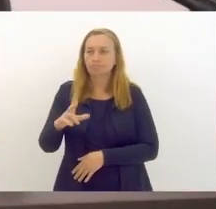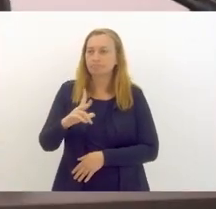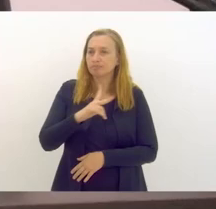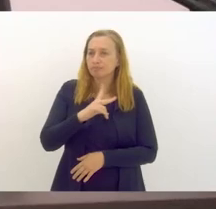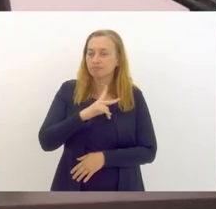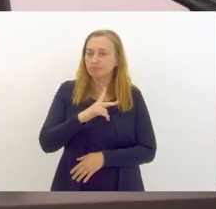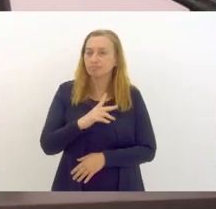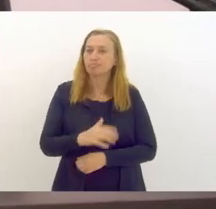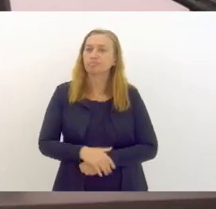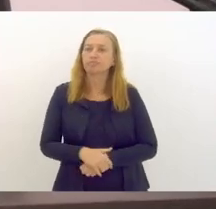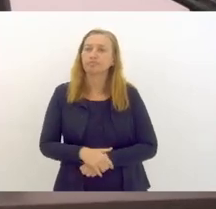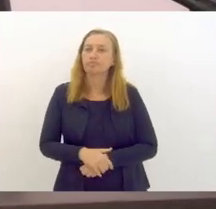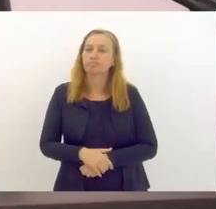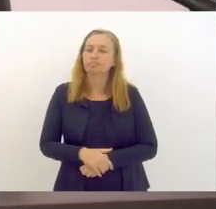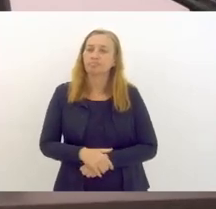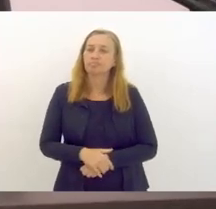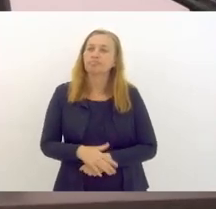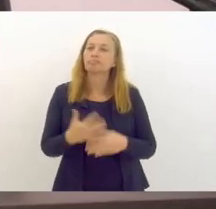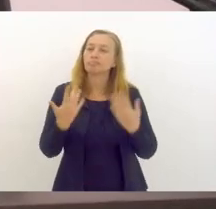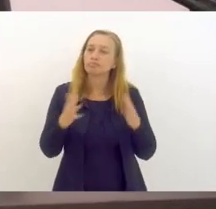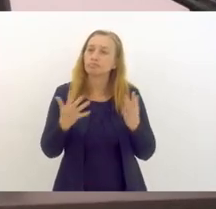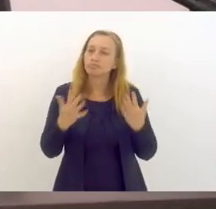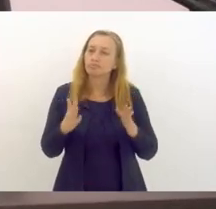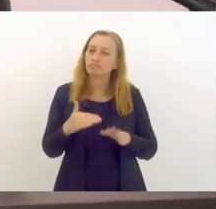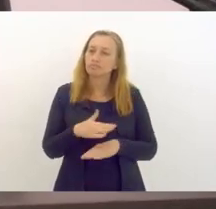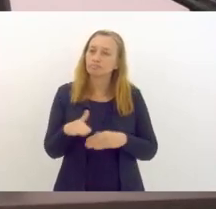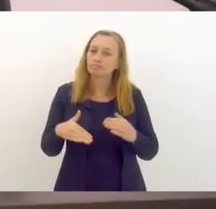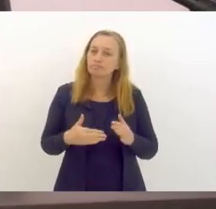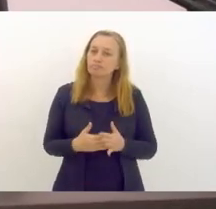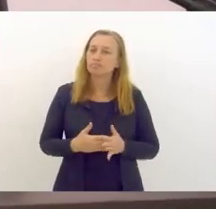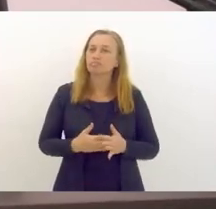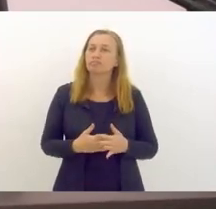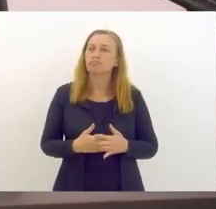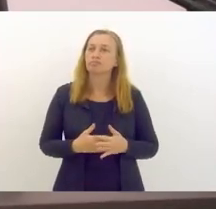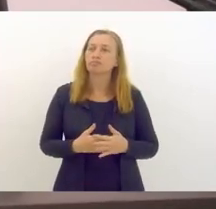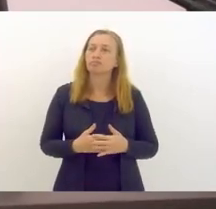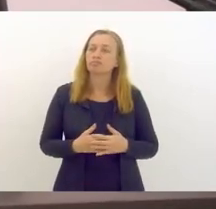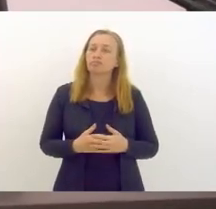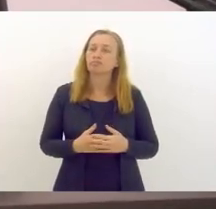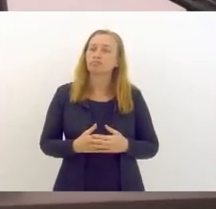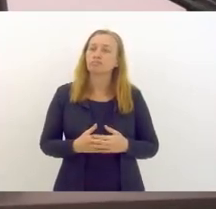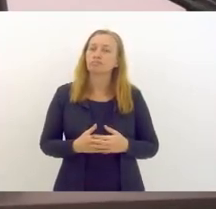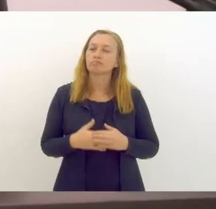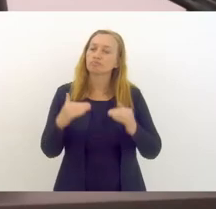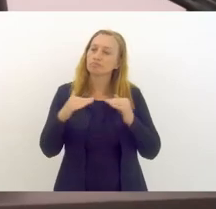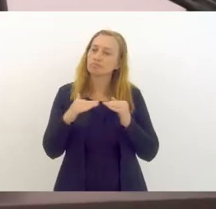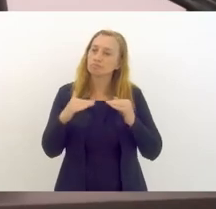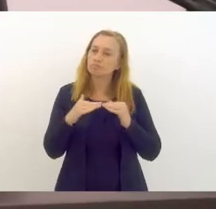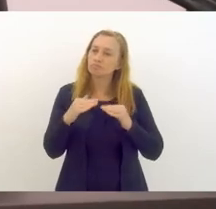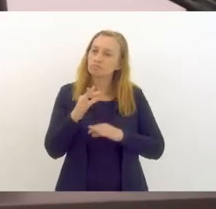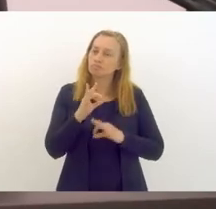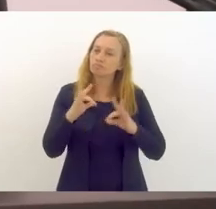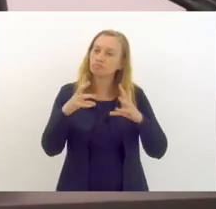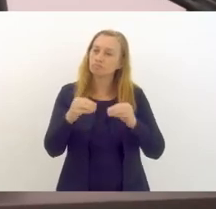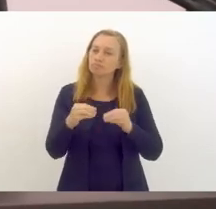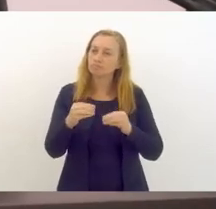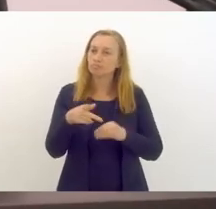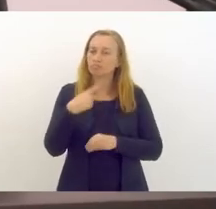particular, gostaria de complementar todo o posicionamento, concordo plenamente com a